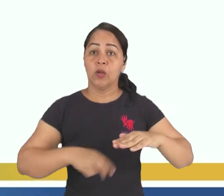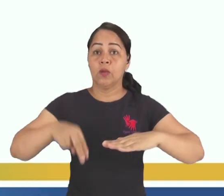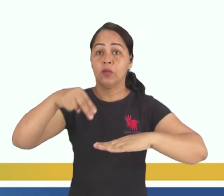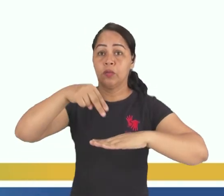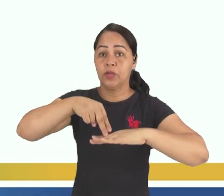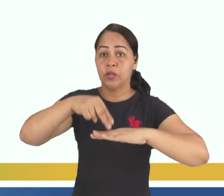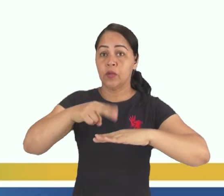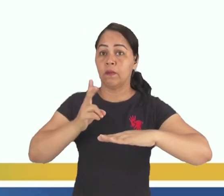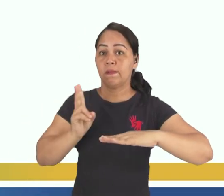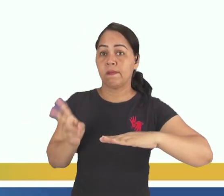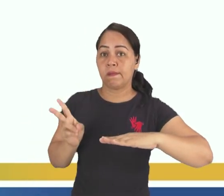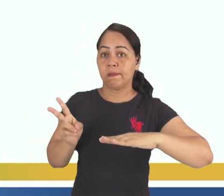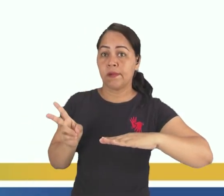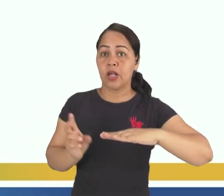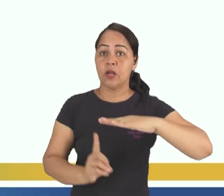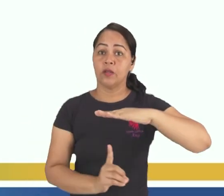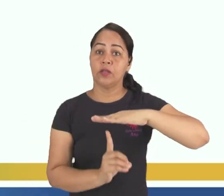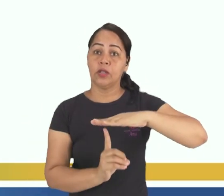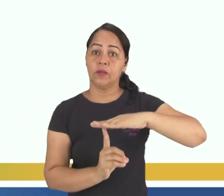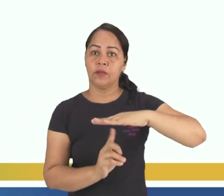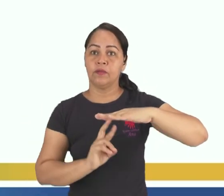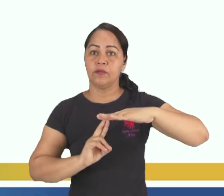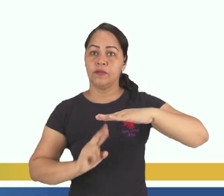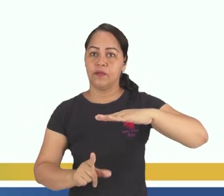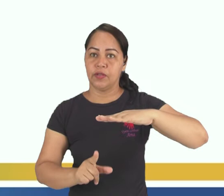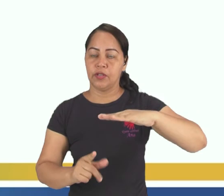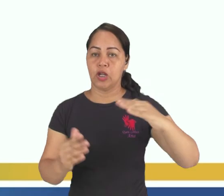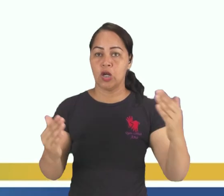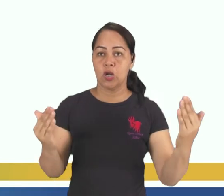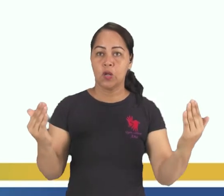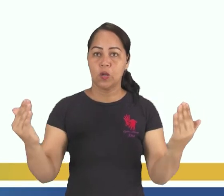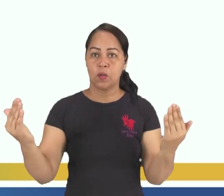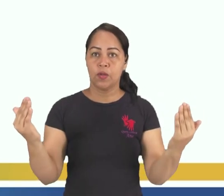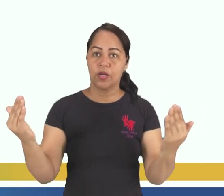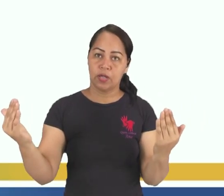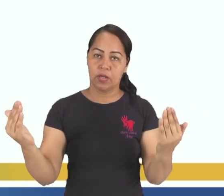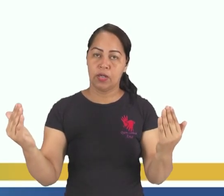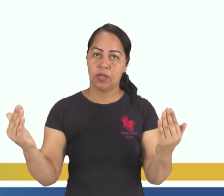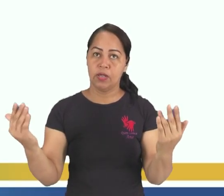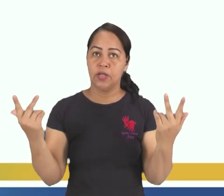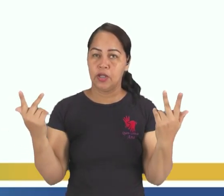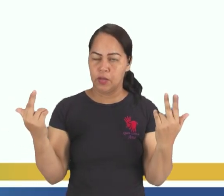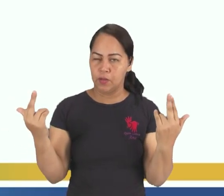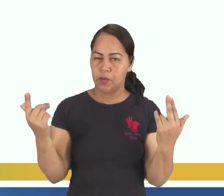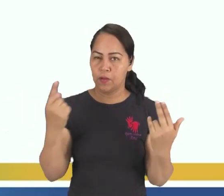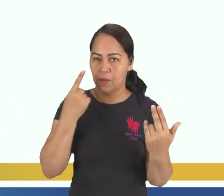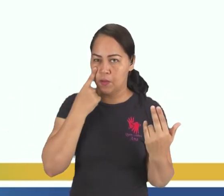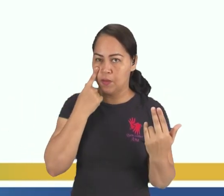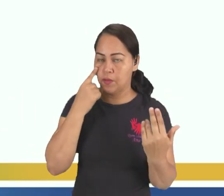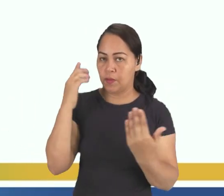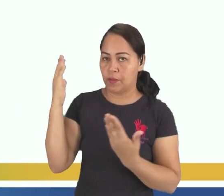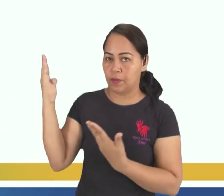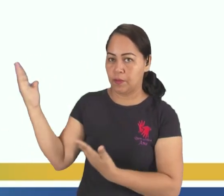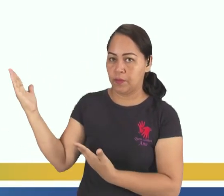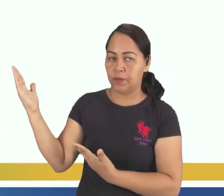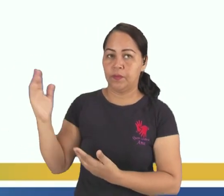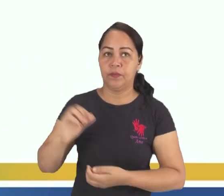diferentes denominadores. Então eu posso comparar assim, ó, usando a ideia do exercício anterior.